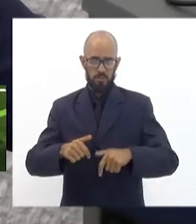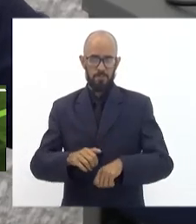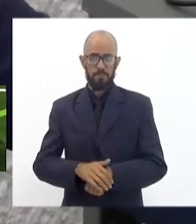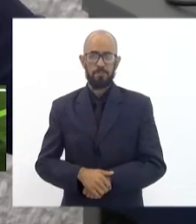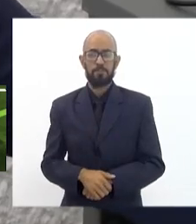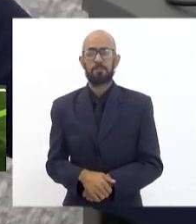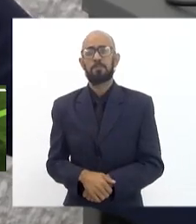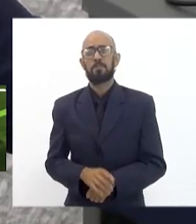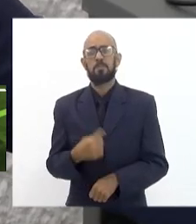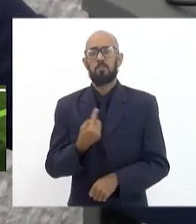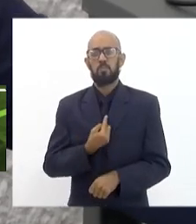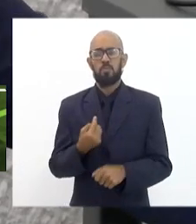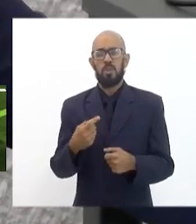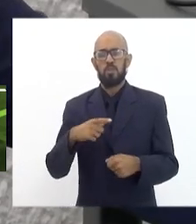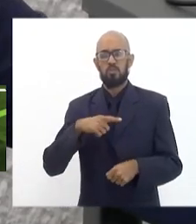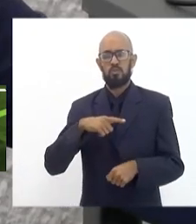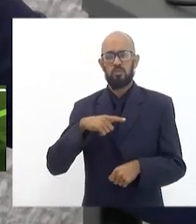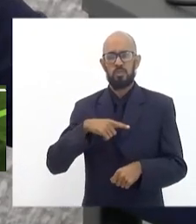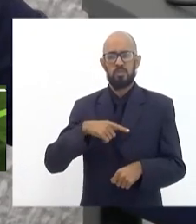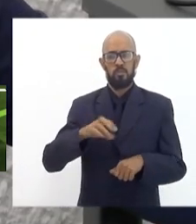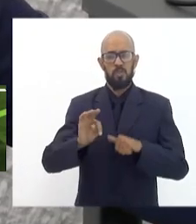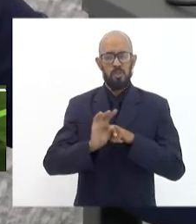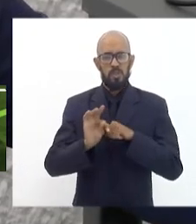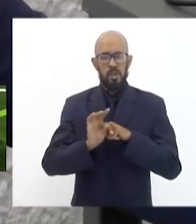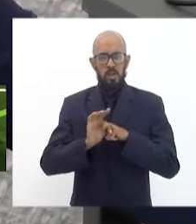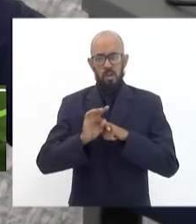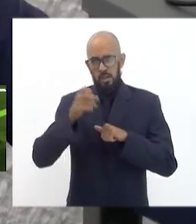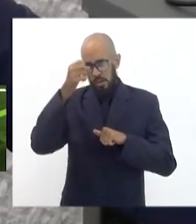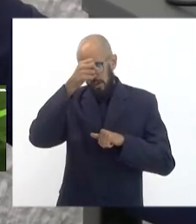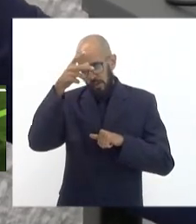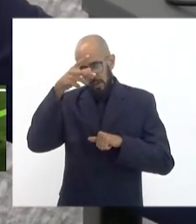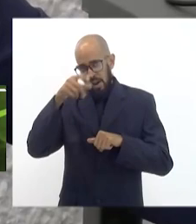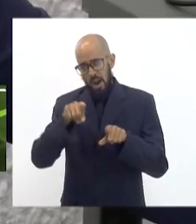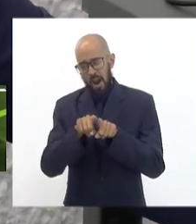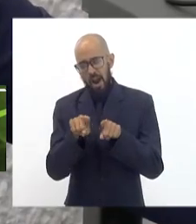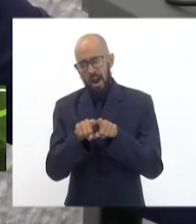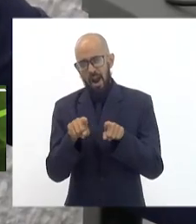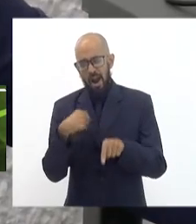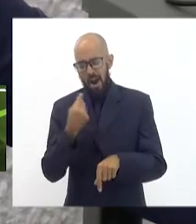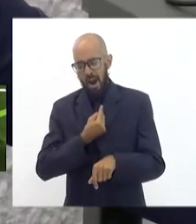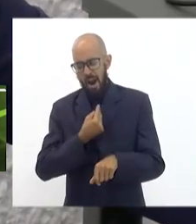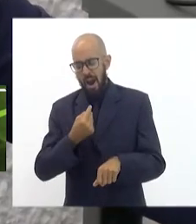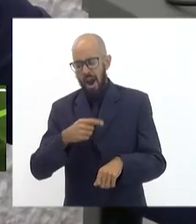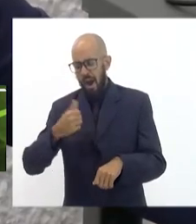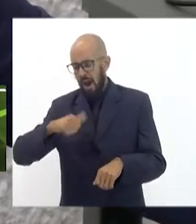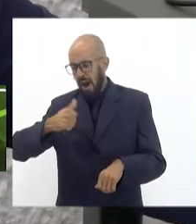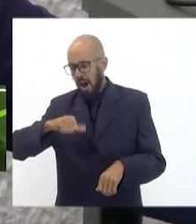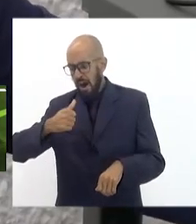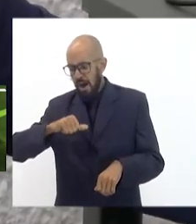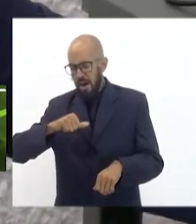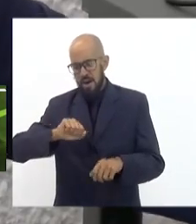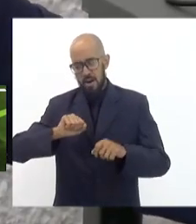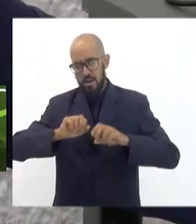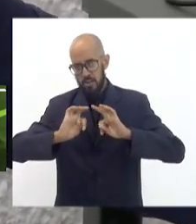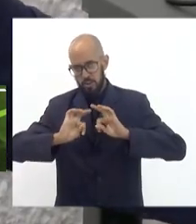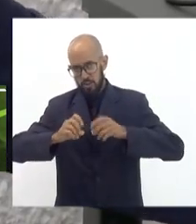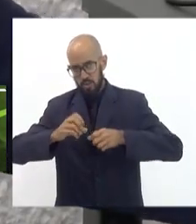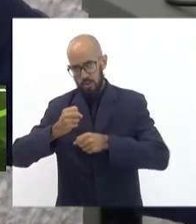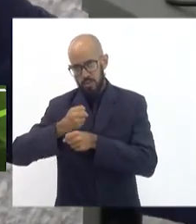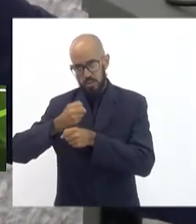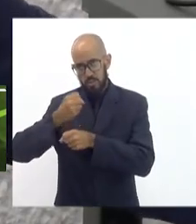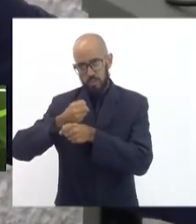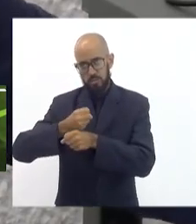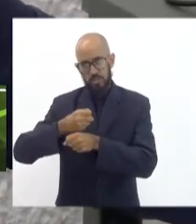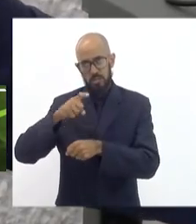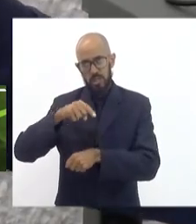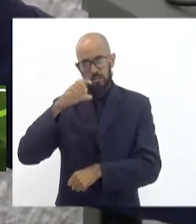nós tivemos os técnicos da Prefeitura e os nossos técnicos fizeram uma avaliação daquelas obras